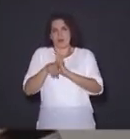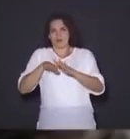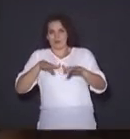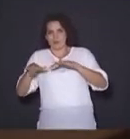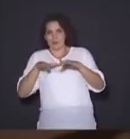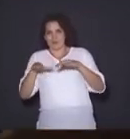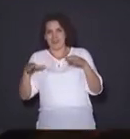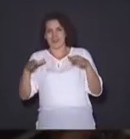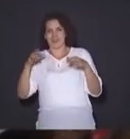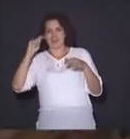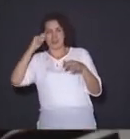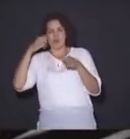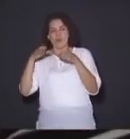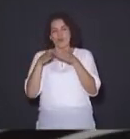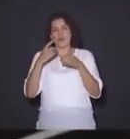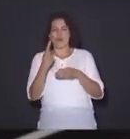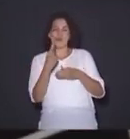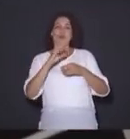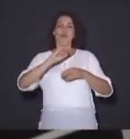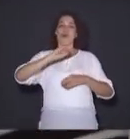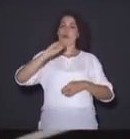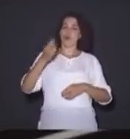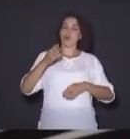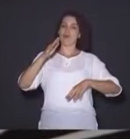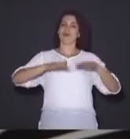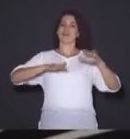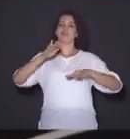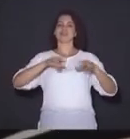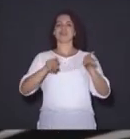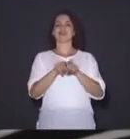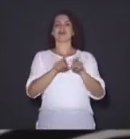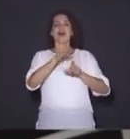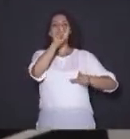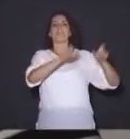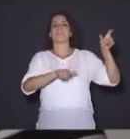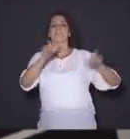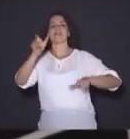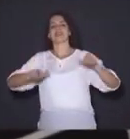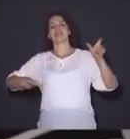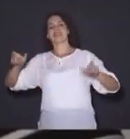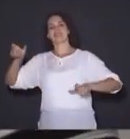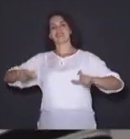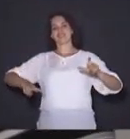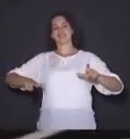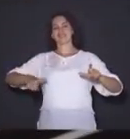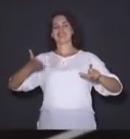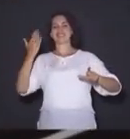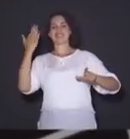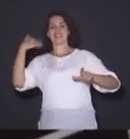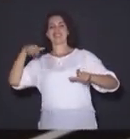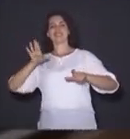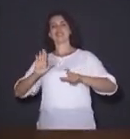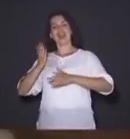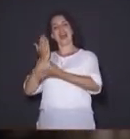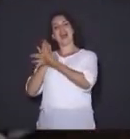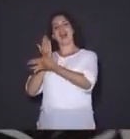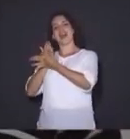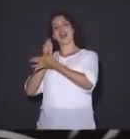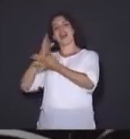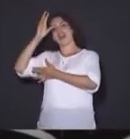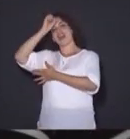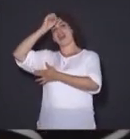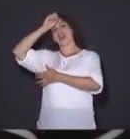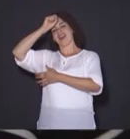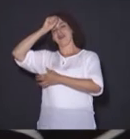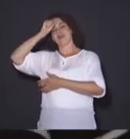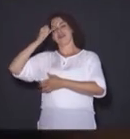específico de um grupo mas muitas vezes através das pessoas que foram formados e reeducados por esse movimento porque ele não pode estar em todos